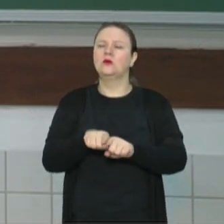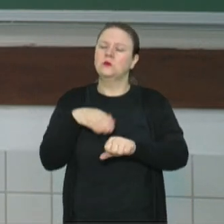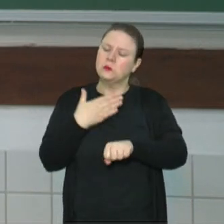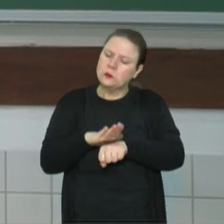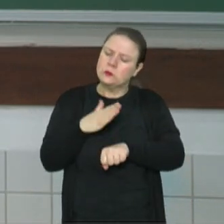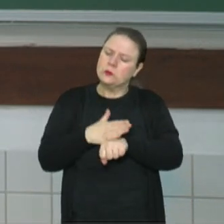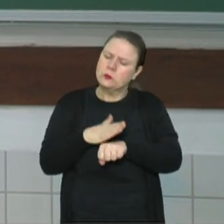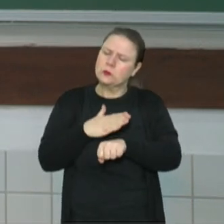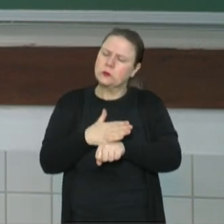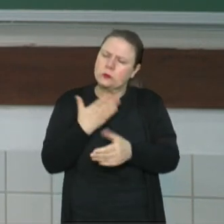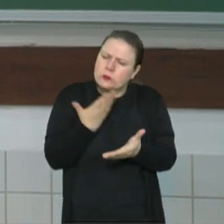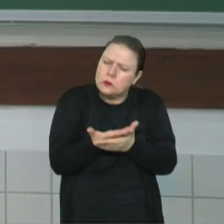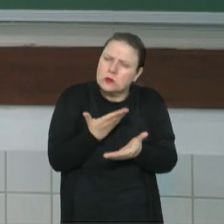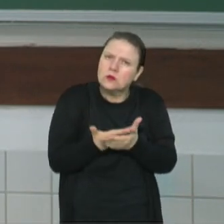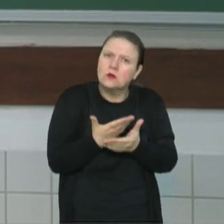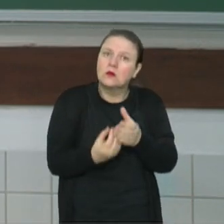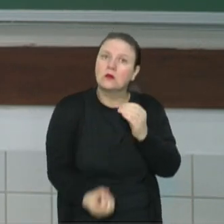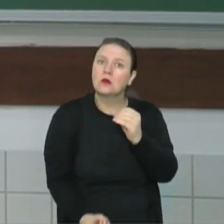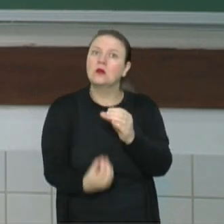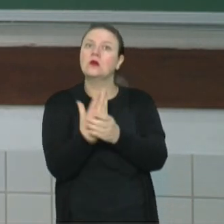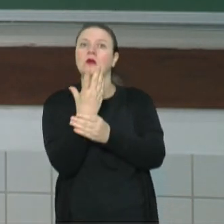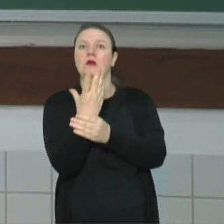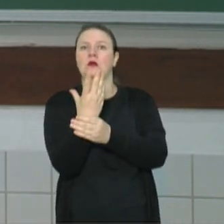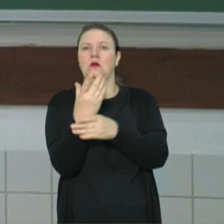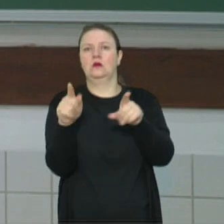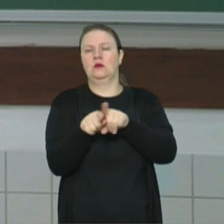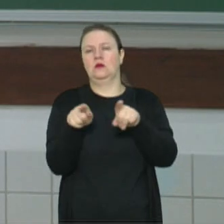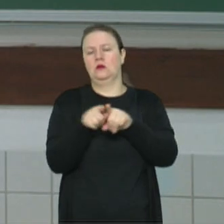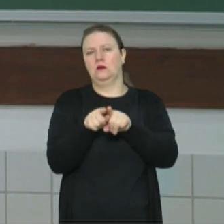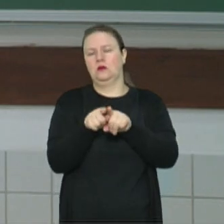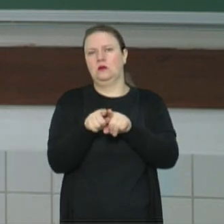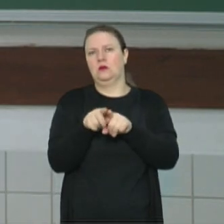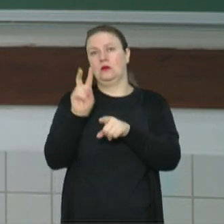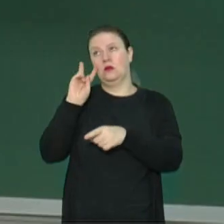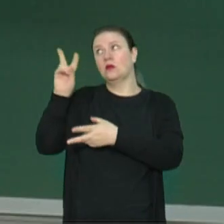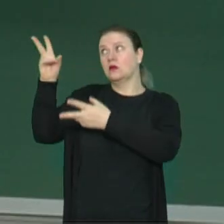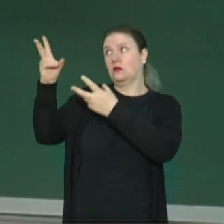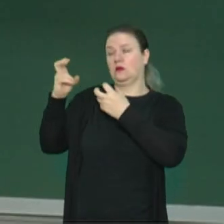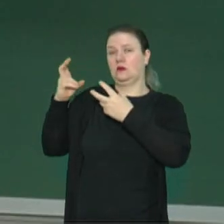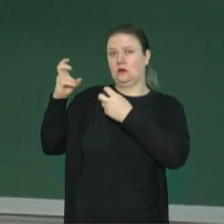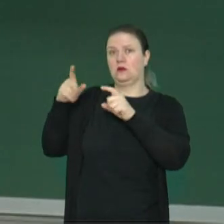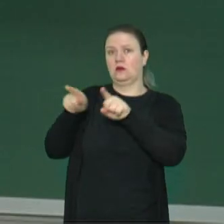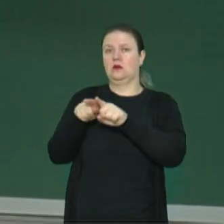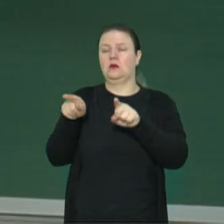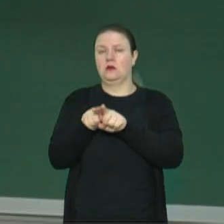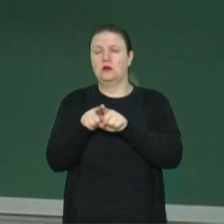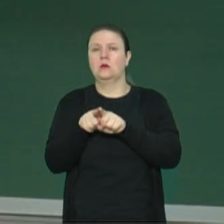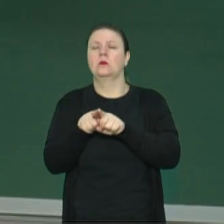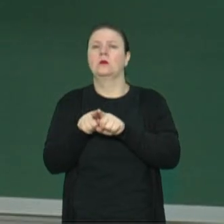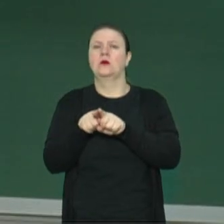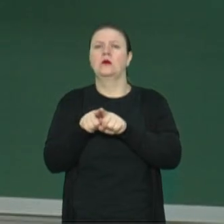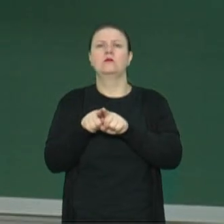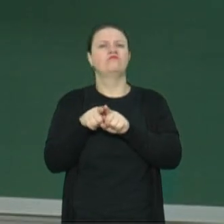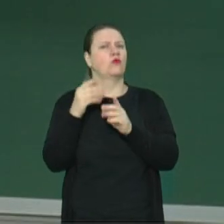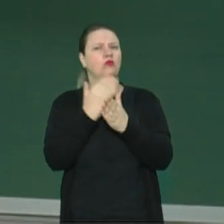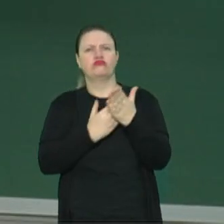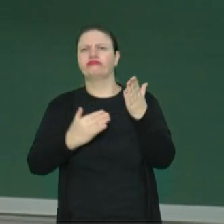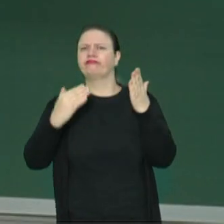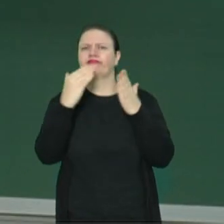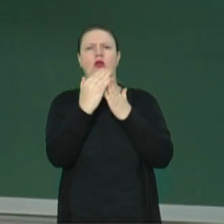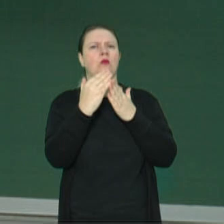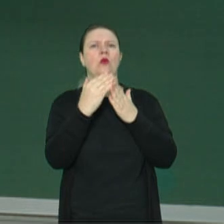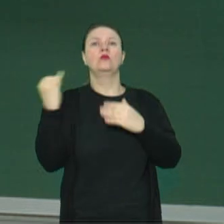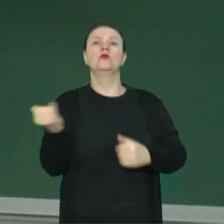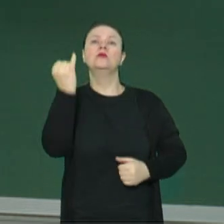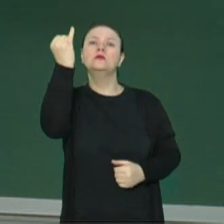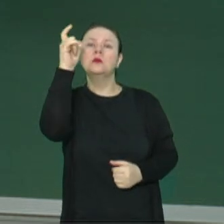estudo, ele acaba criando a nova arte que era o judô. Então, o Jigoro Kano acabou também sendo um dos grandes divulgadores